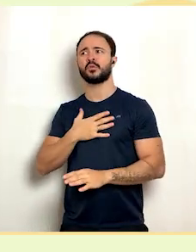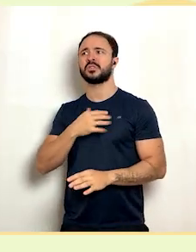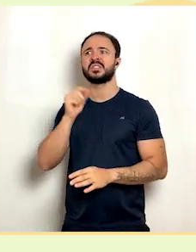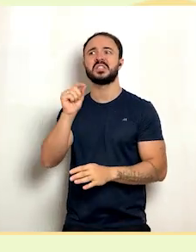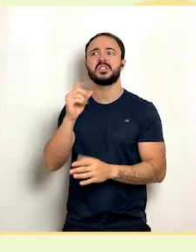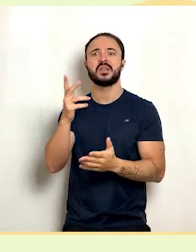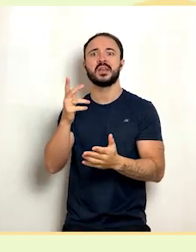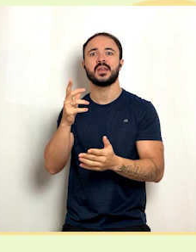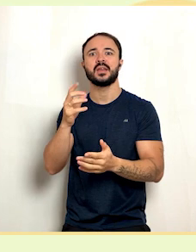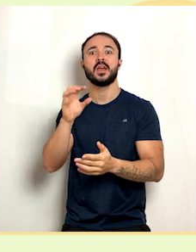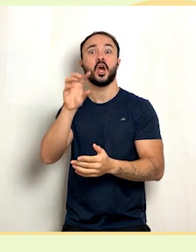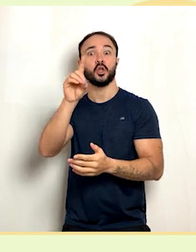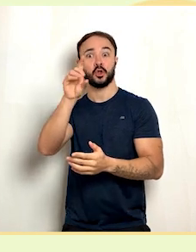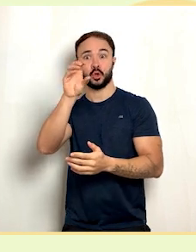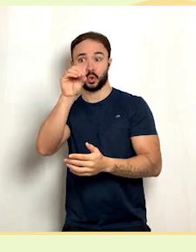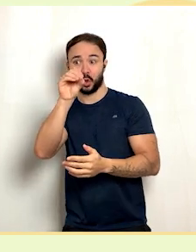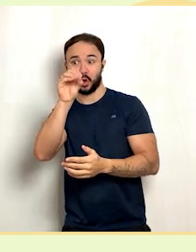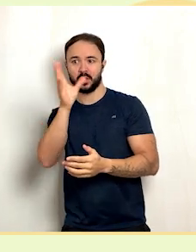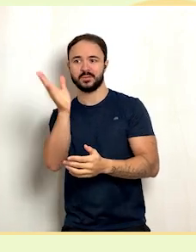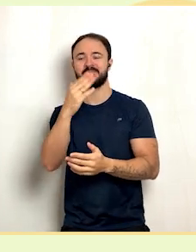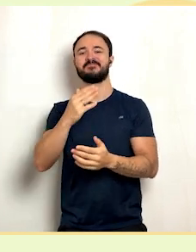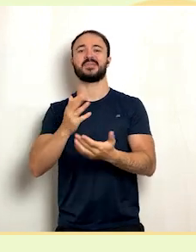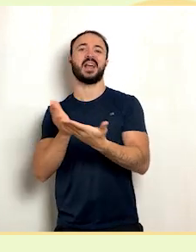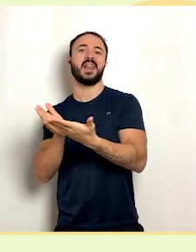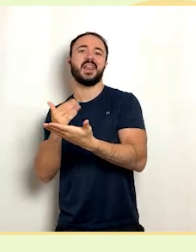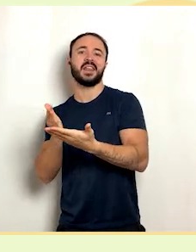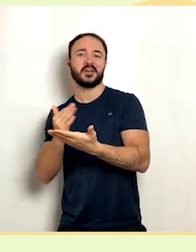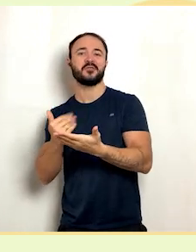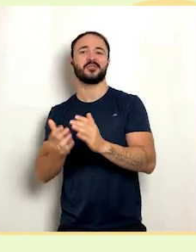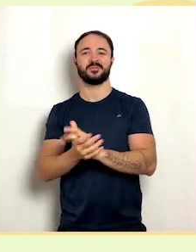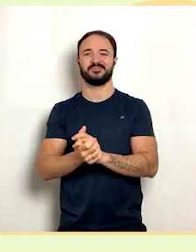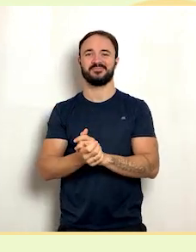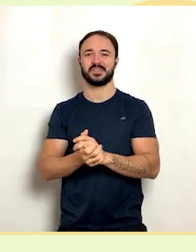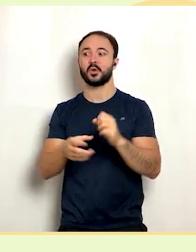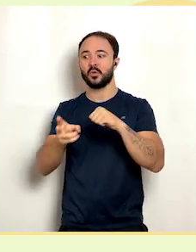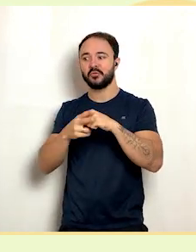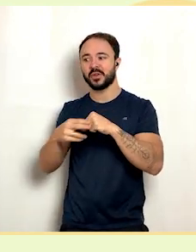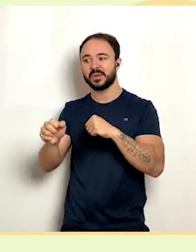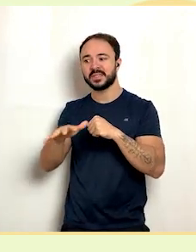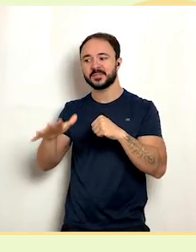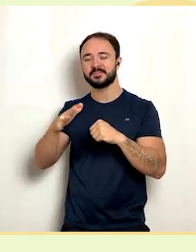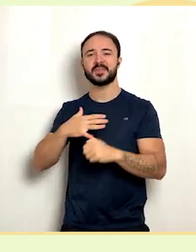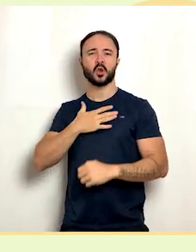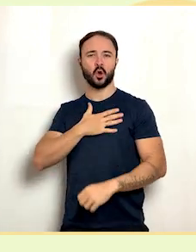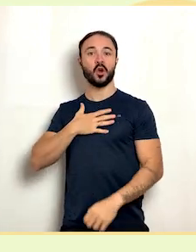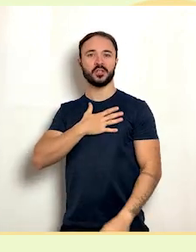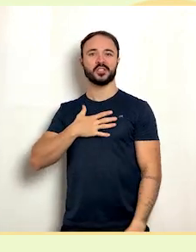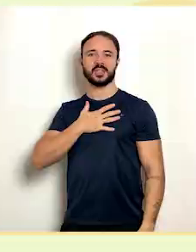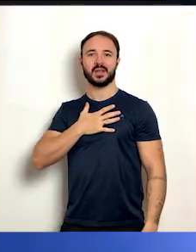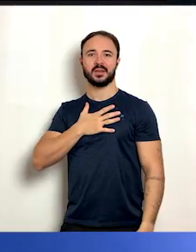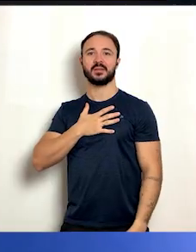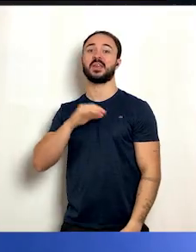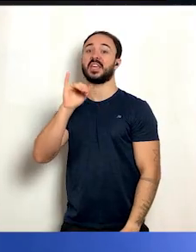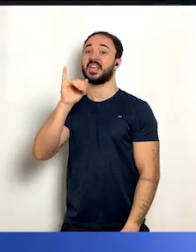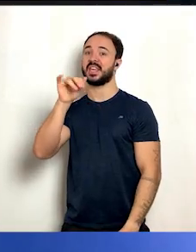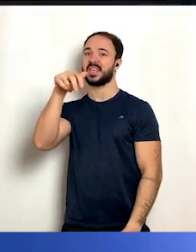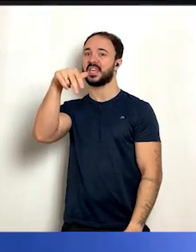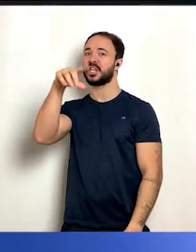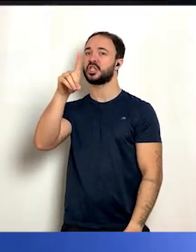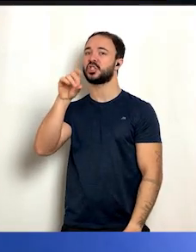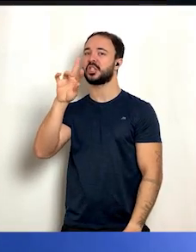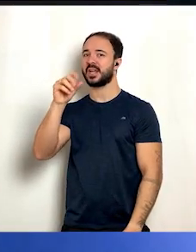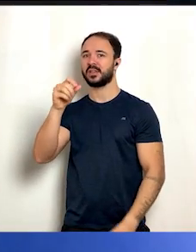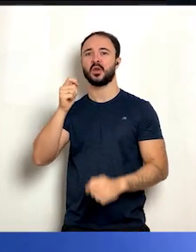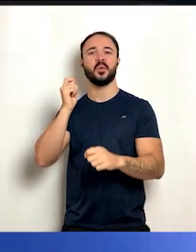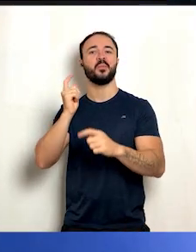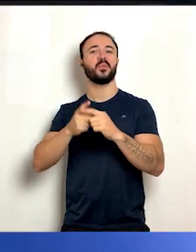quê? Do livro. O verbo gostar é transitivo indireto porque o complemento do livro é